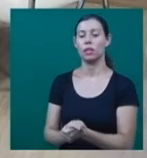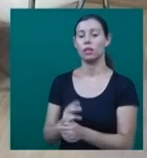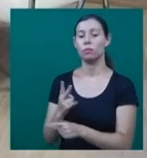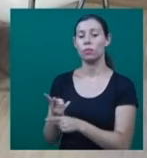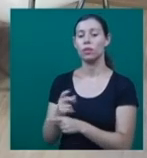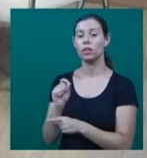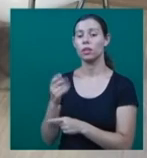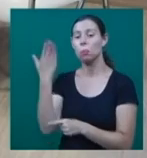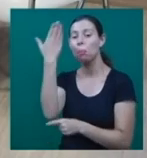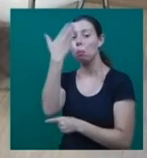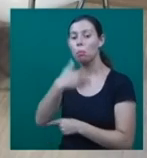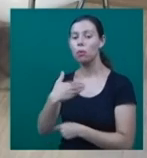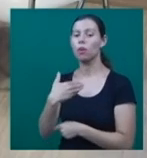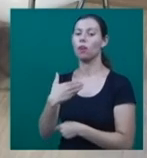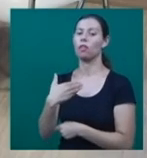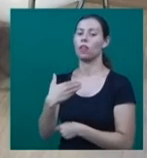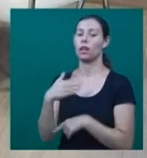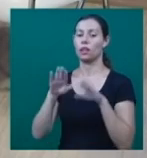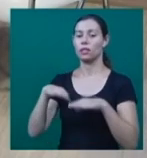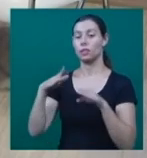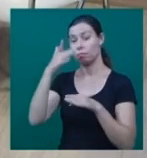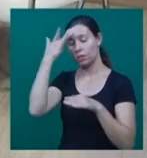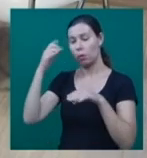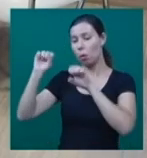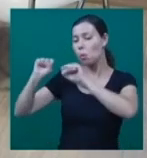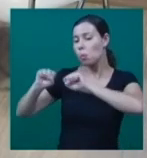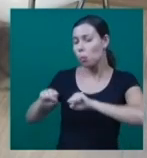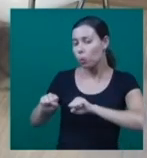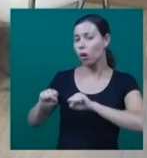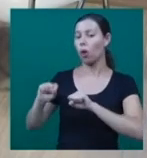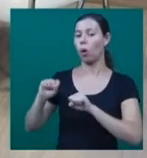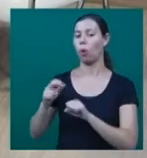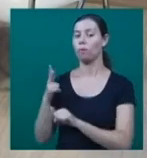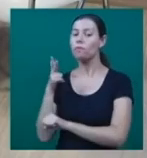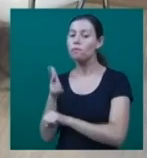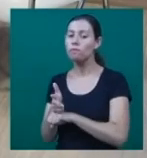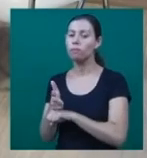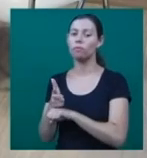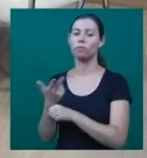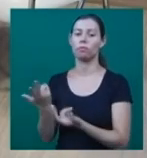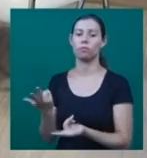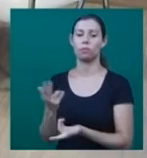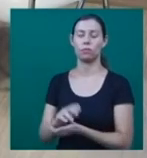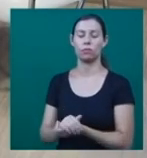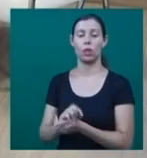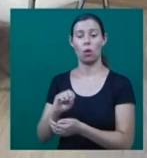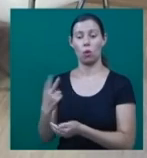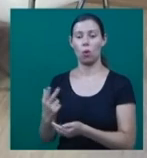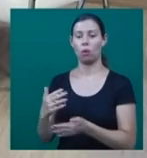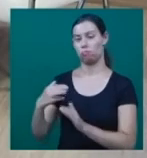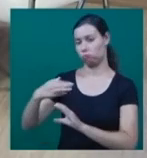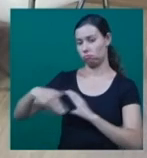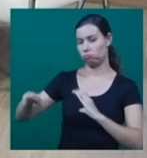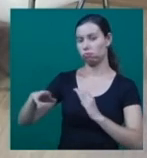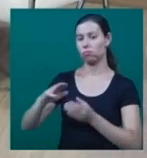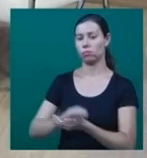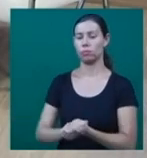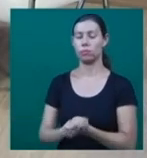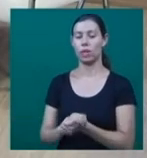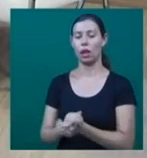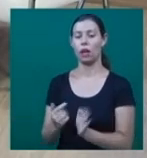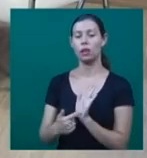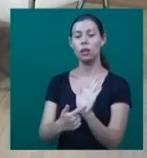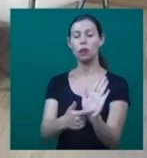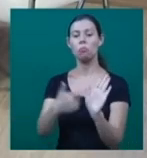que sejam testemunhas ou filmagens de câmeras ou mensagens de celular. Então,